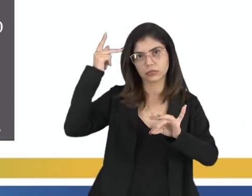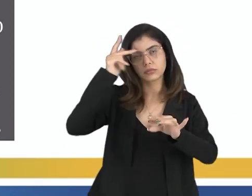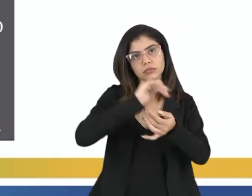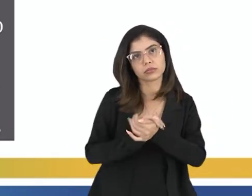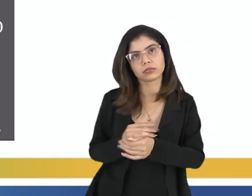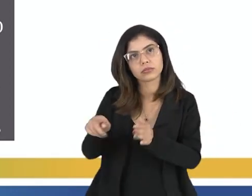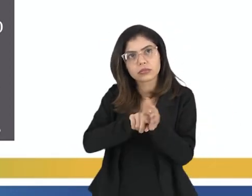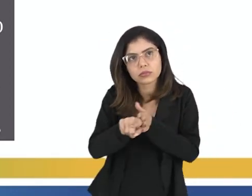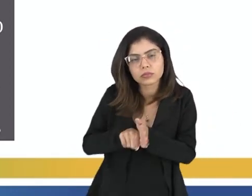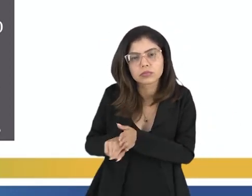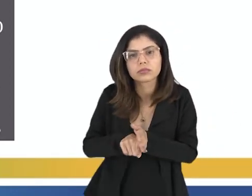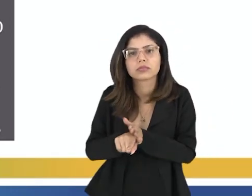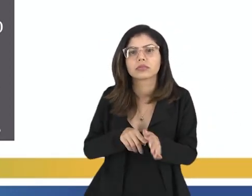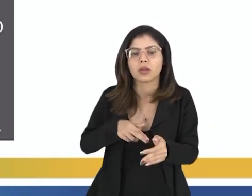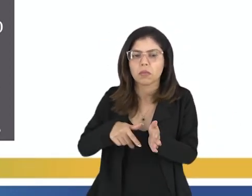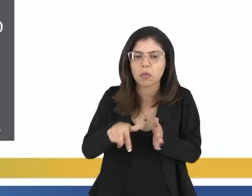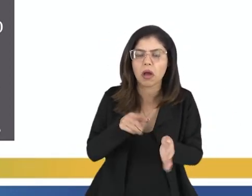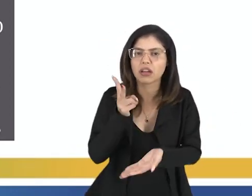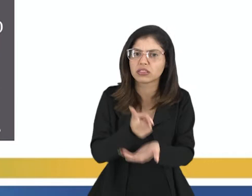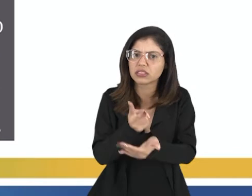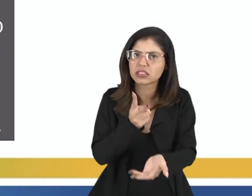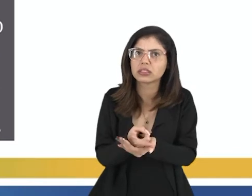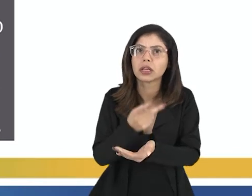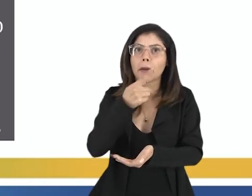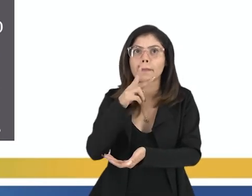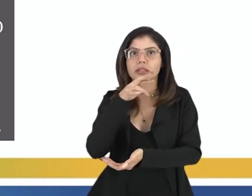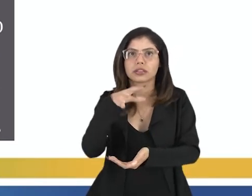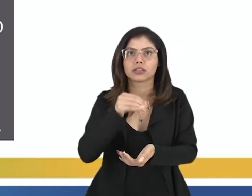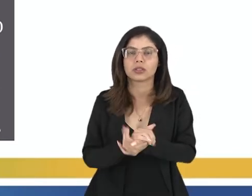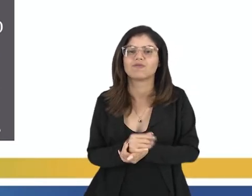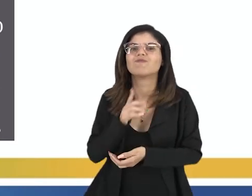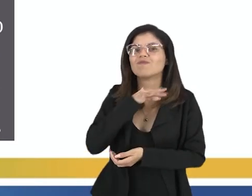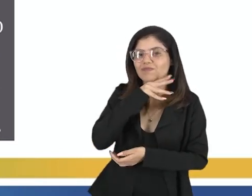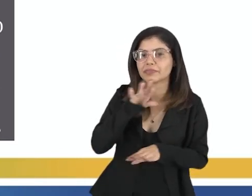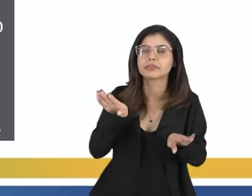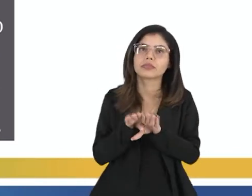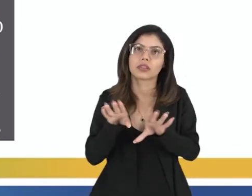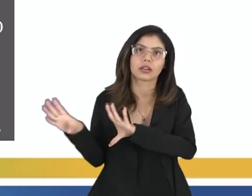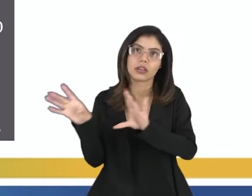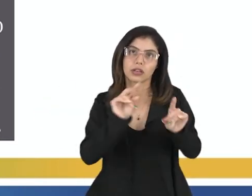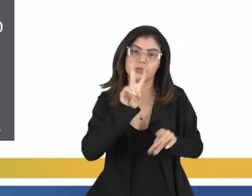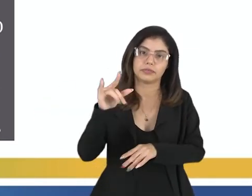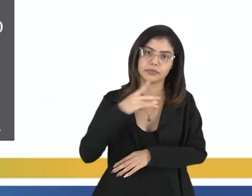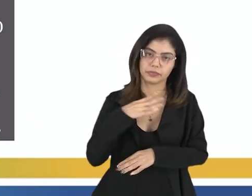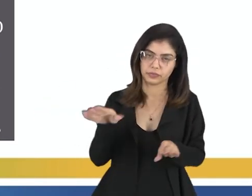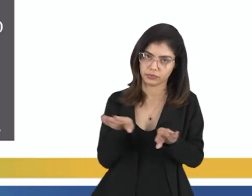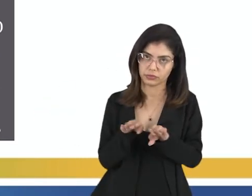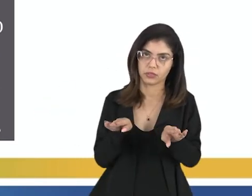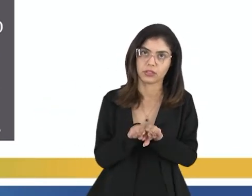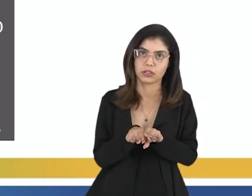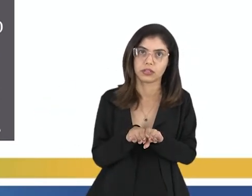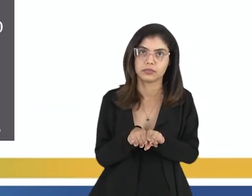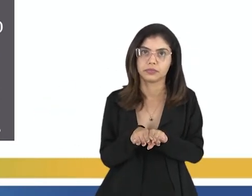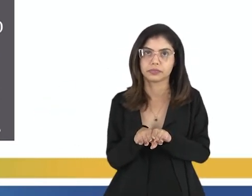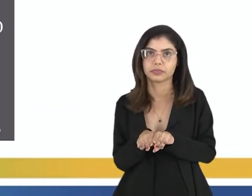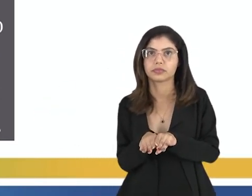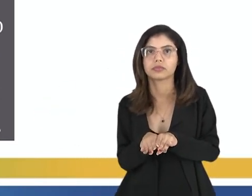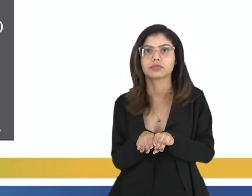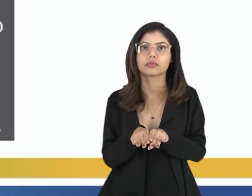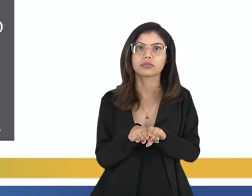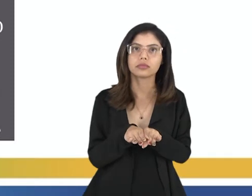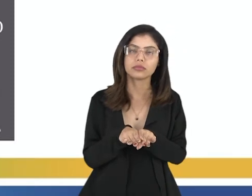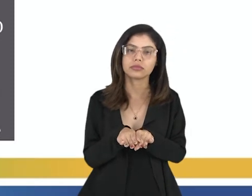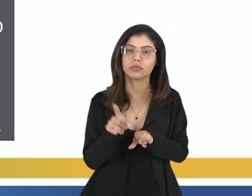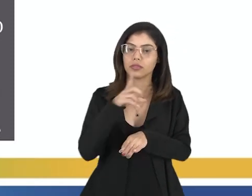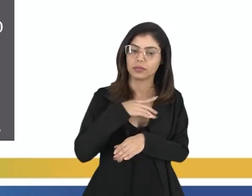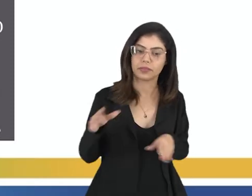fazer essa perseguição, e aí esse DOPS também é um departamento muito cruel, que ele já vai também ser aí,